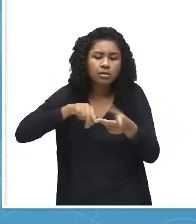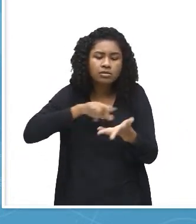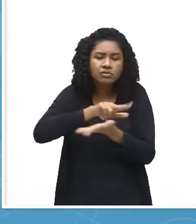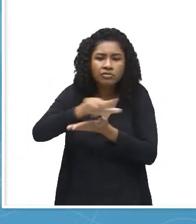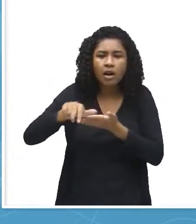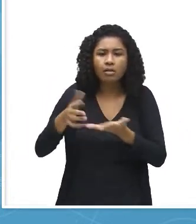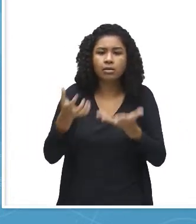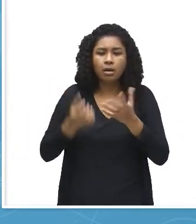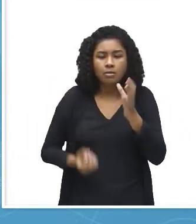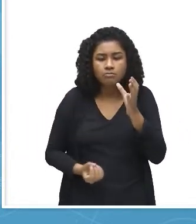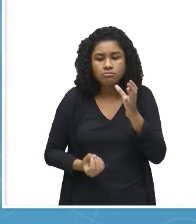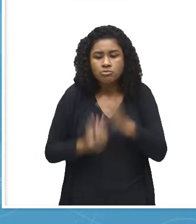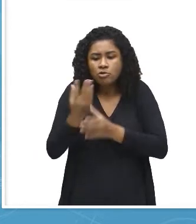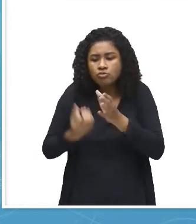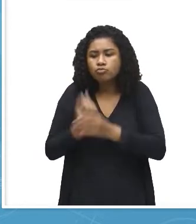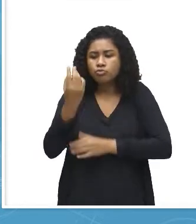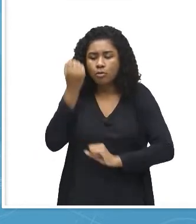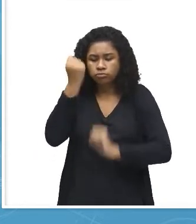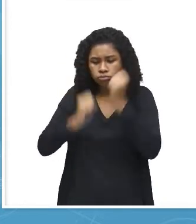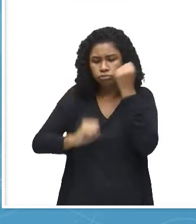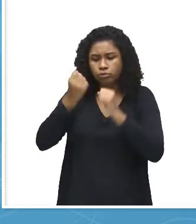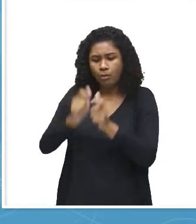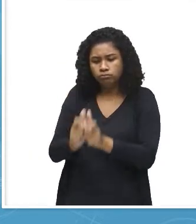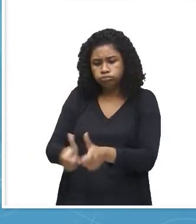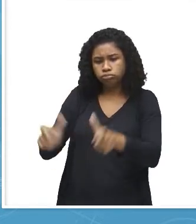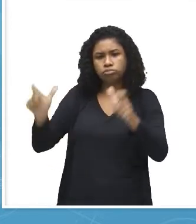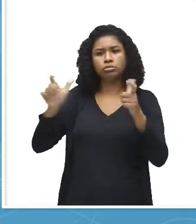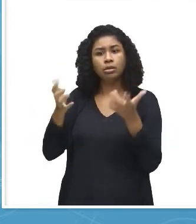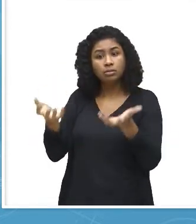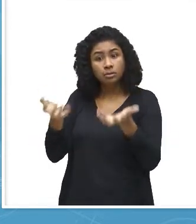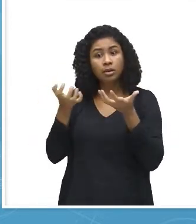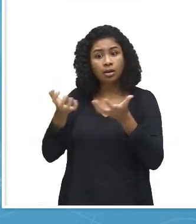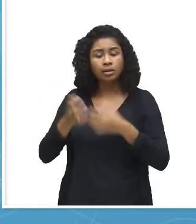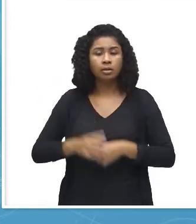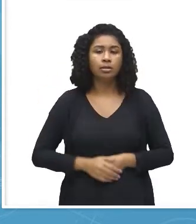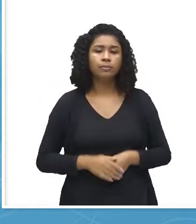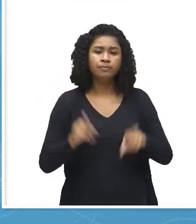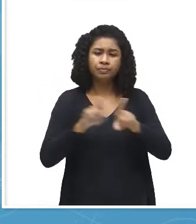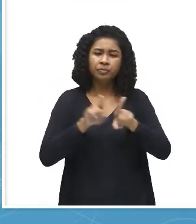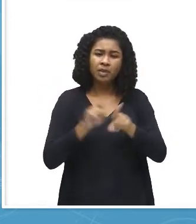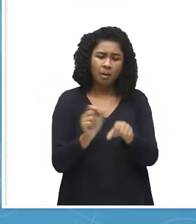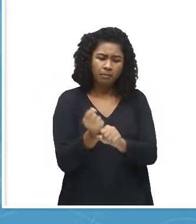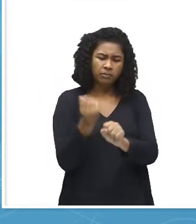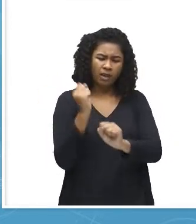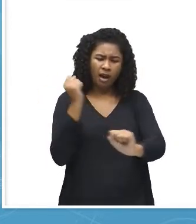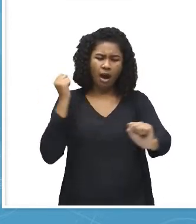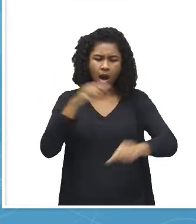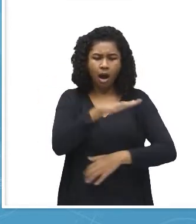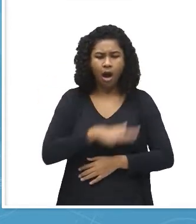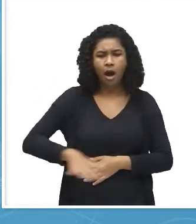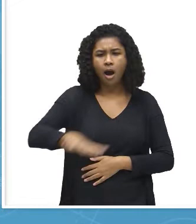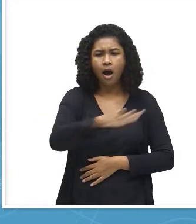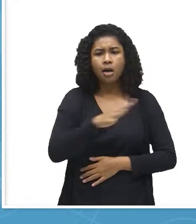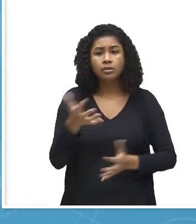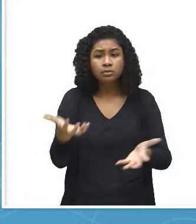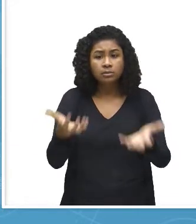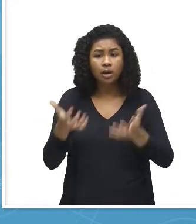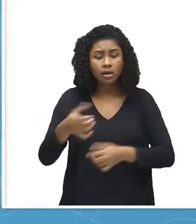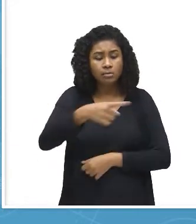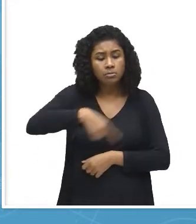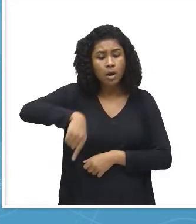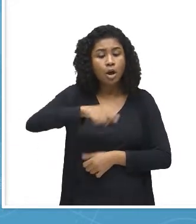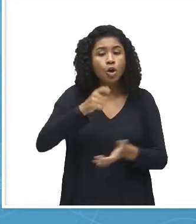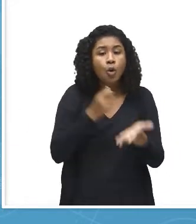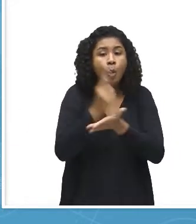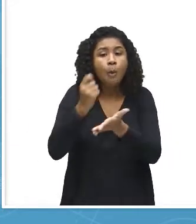de ter um território, um vasto território, que poderia também ser uma espécie de mercado consumidor